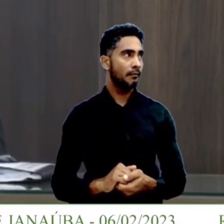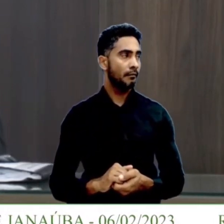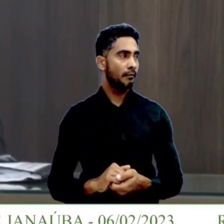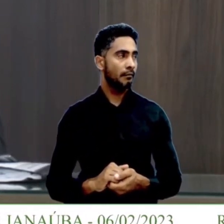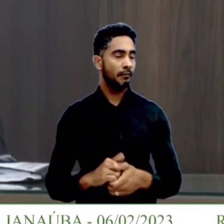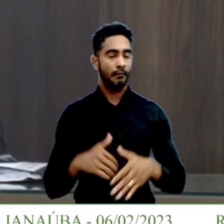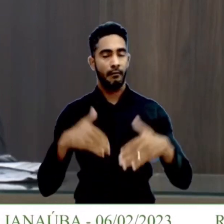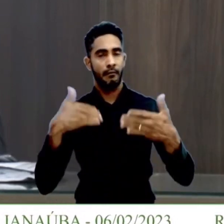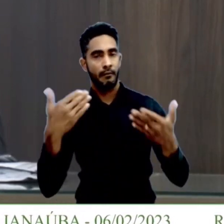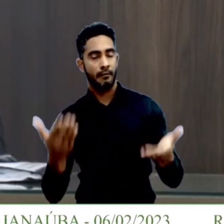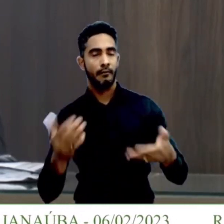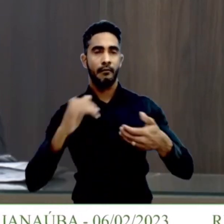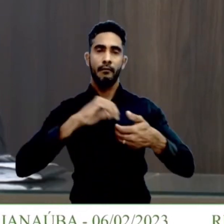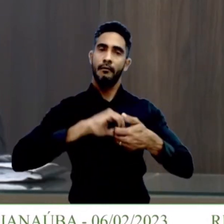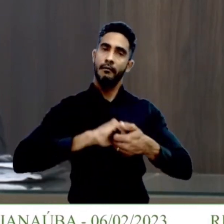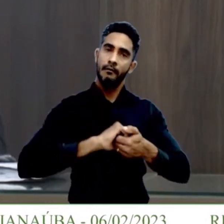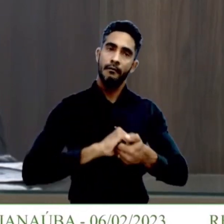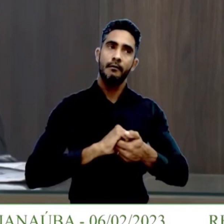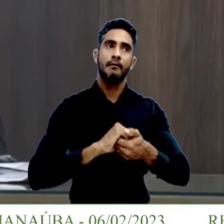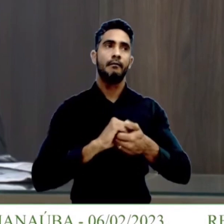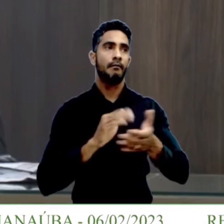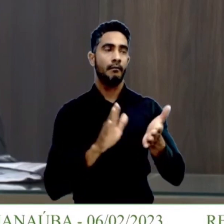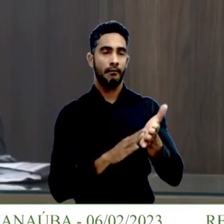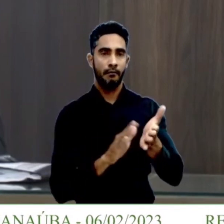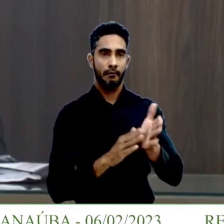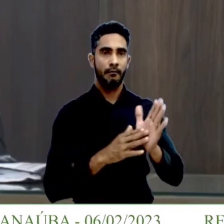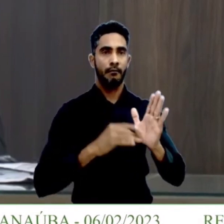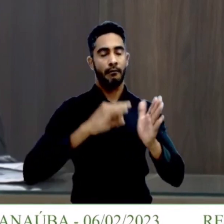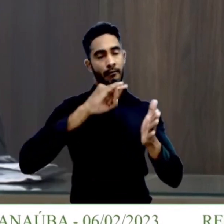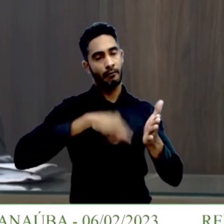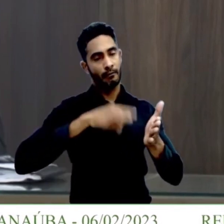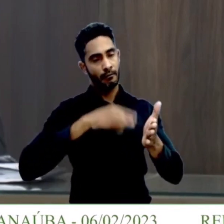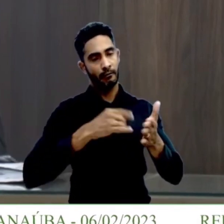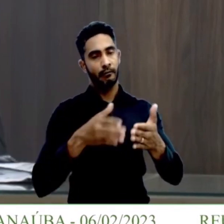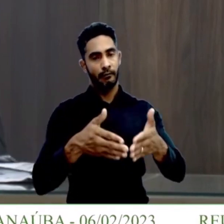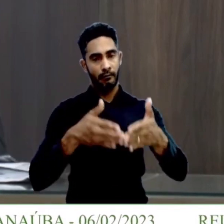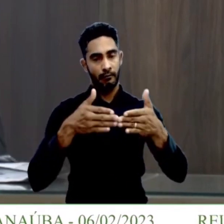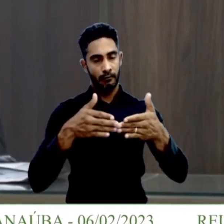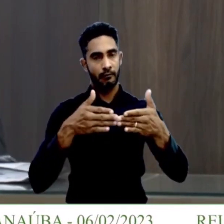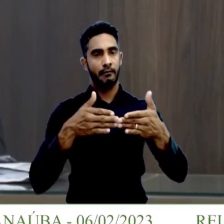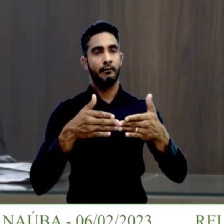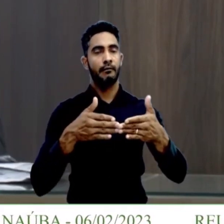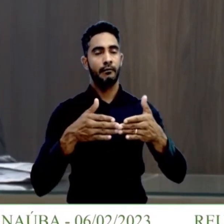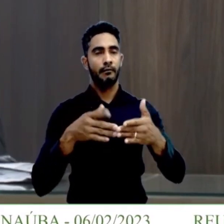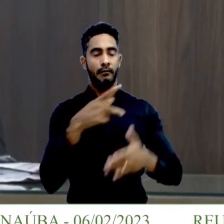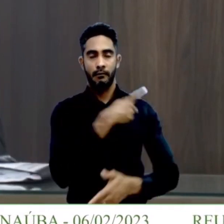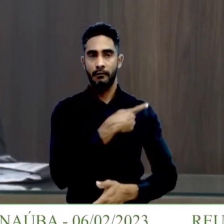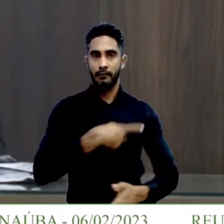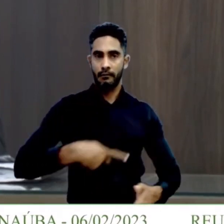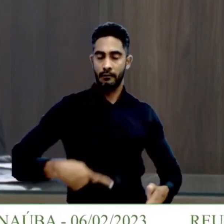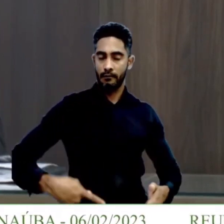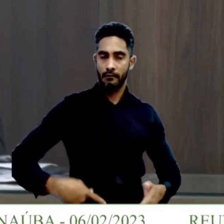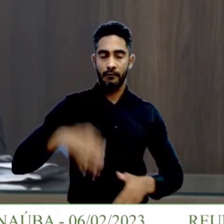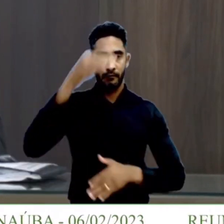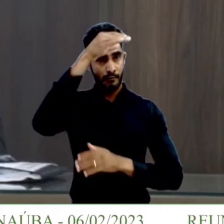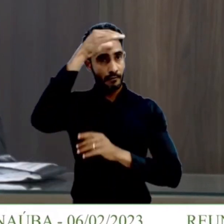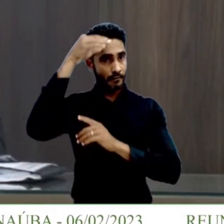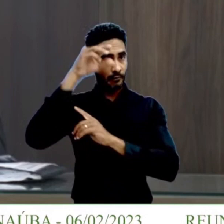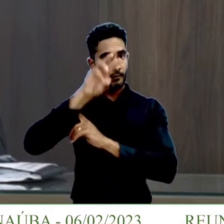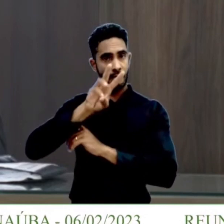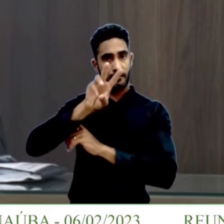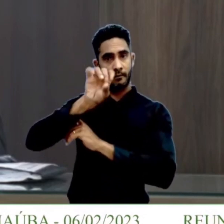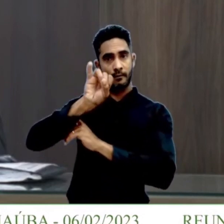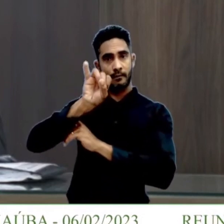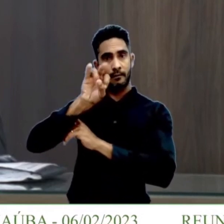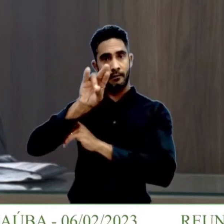Com cordiais cumprimentos, sirvo-me do presente instrumento para requerer ao excelentíssimo senhor presidente da Câmara Municipal de Janaúba,